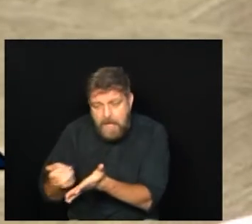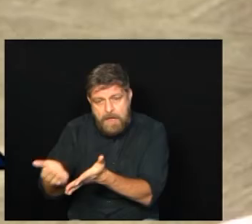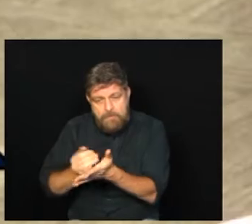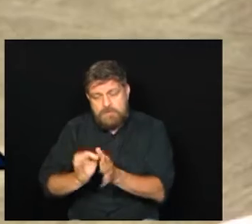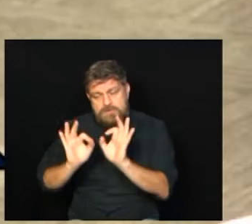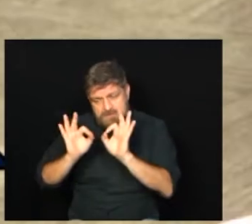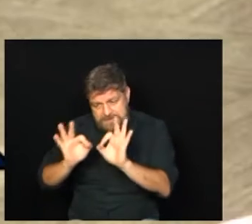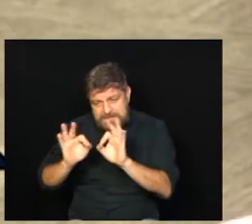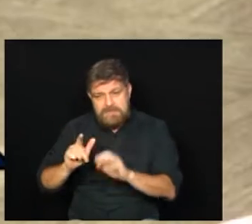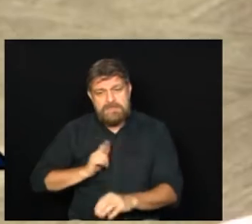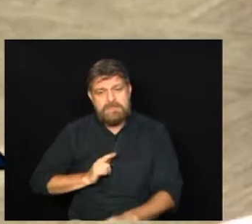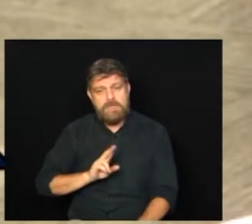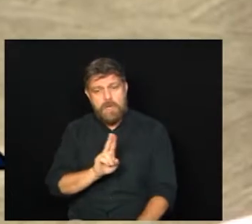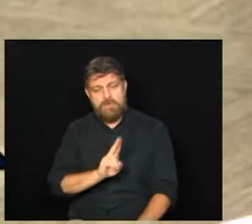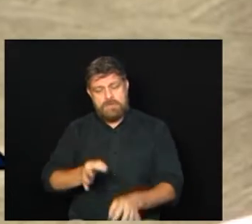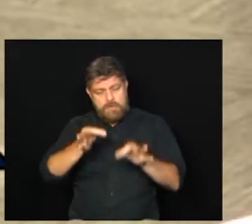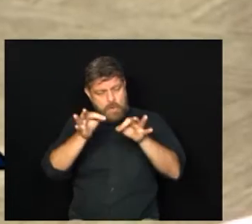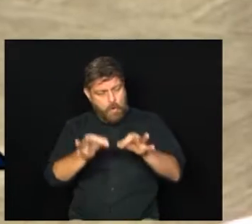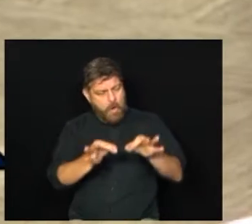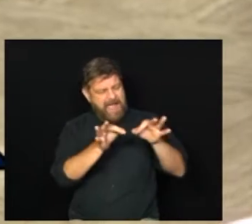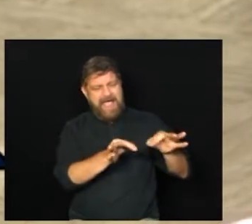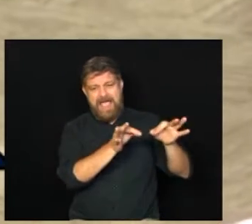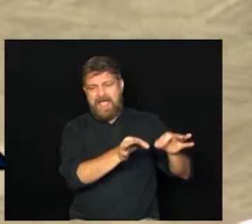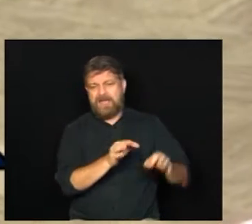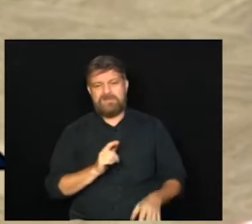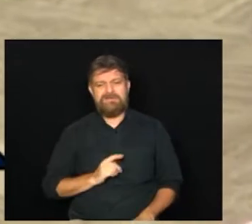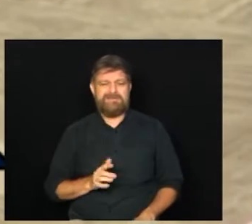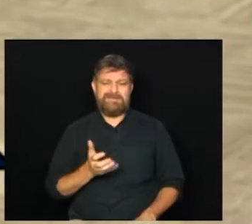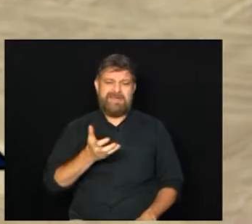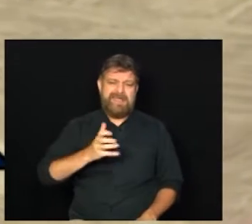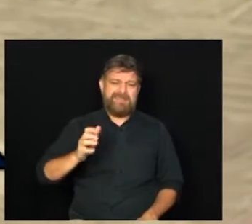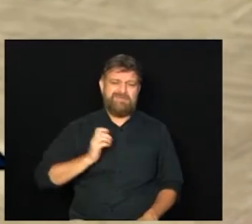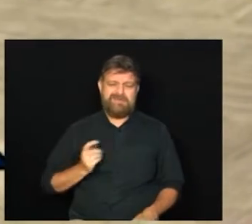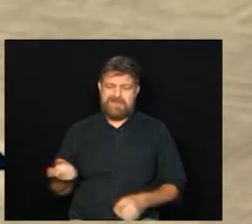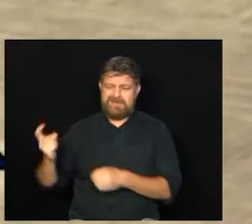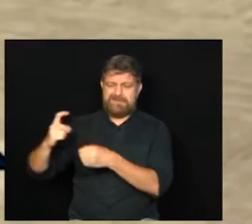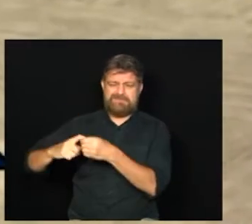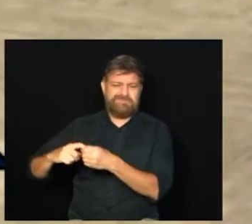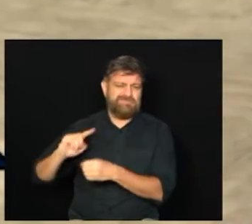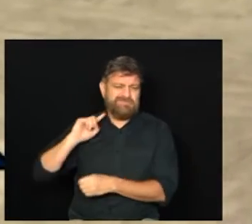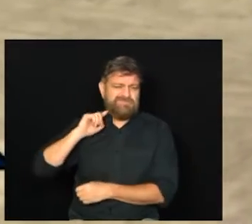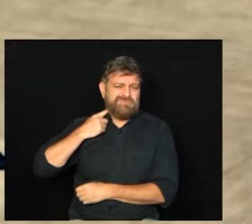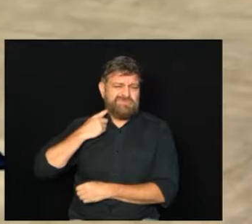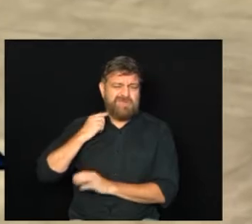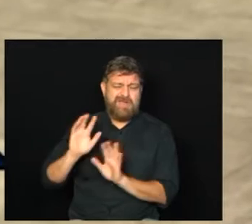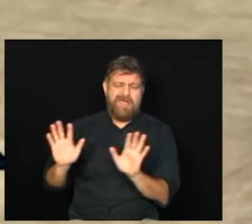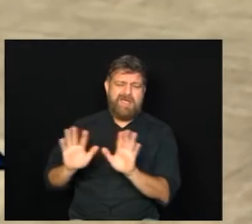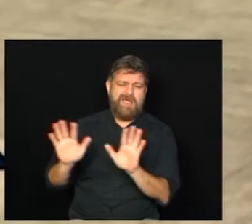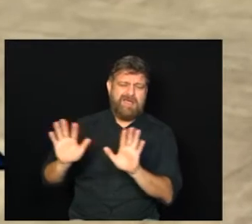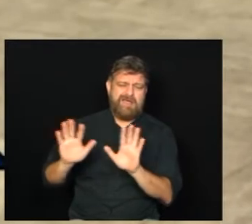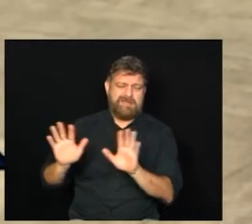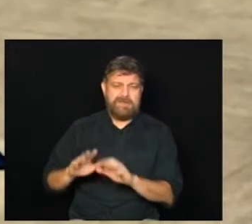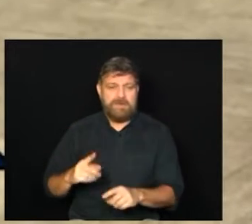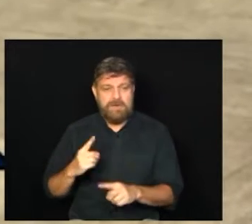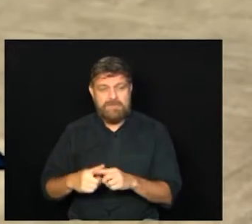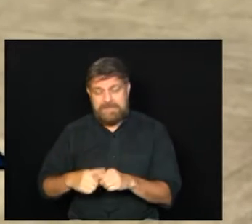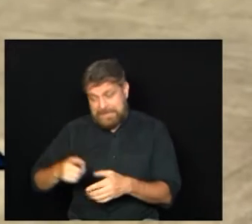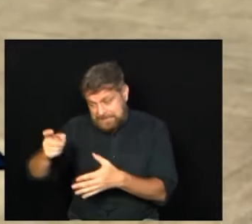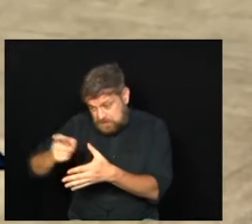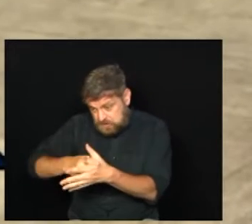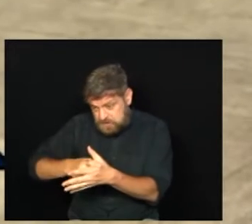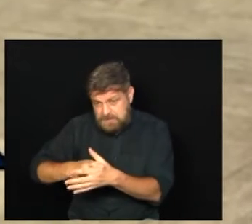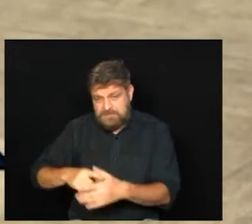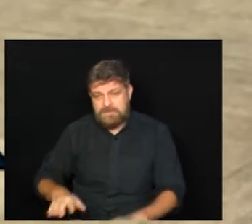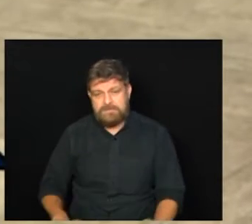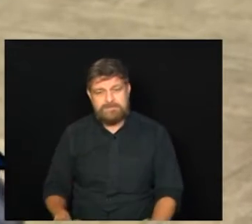o seu nome, né, de alguma forma não vinculado, não exposto, né, por ser devedor, tá na